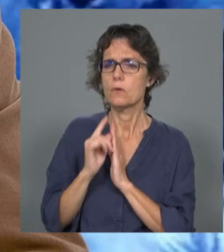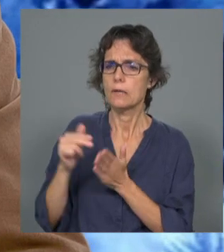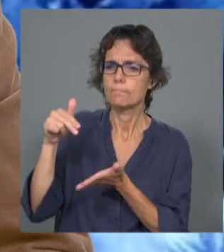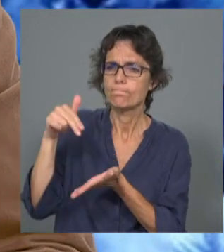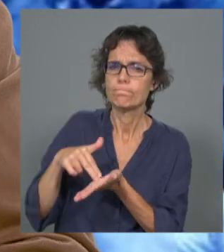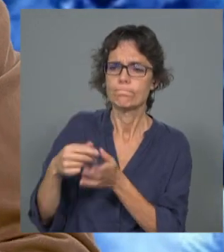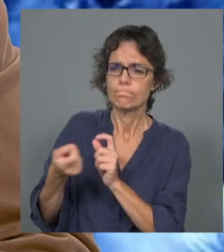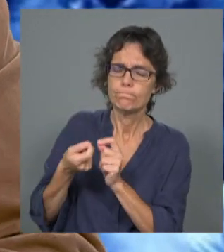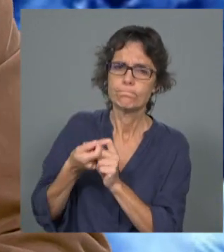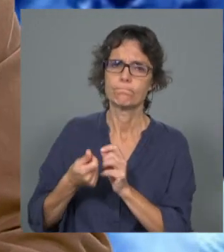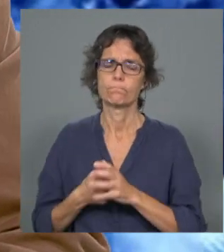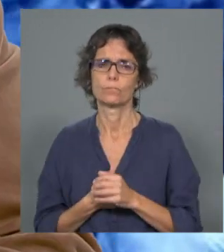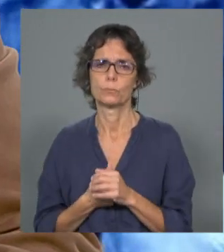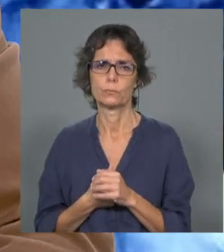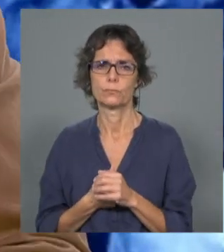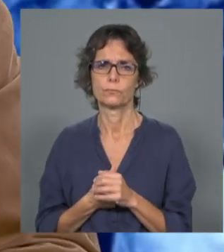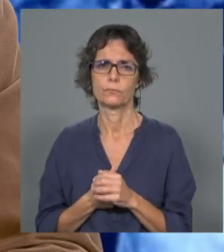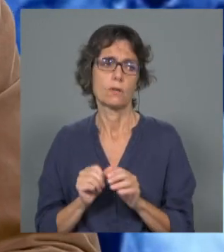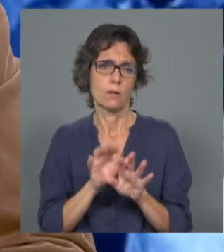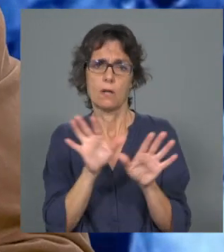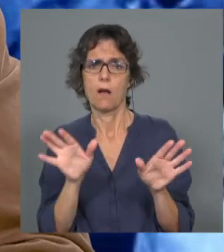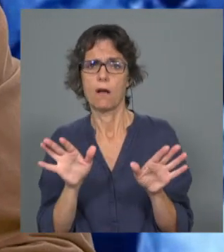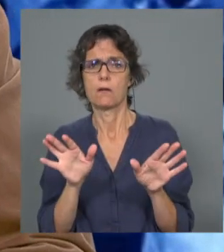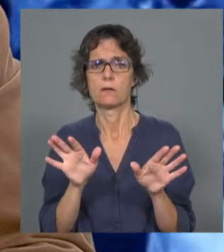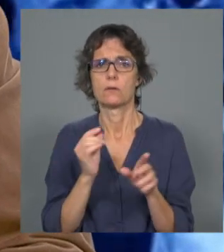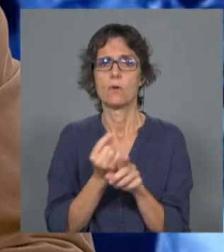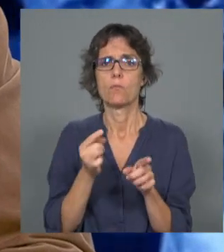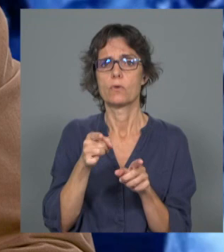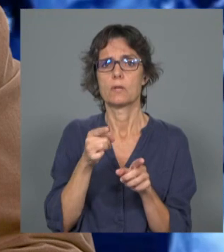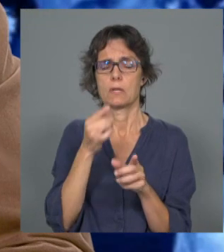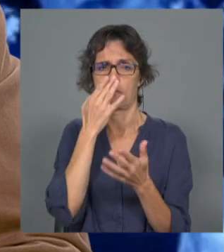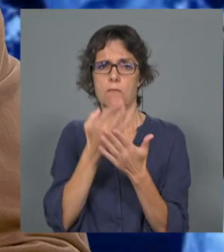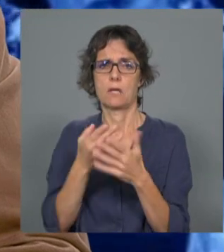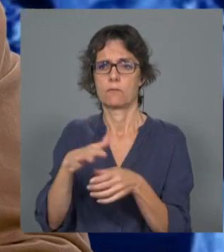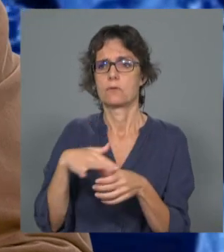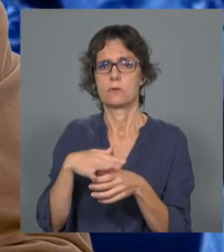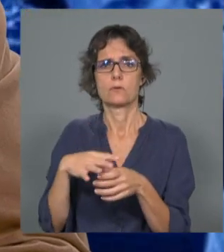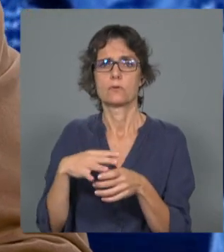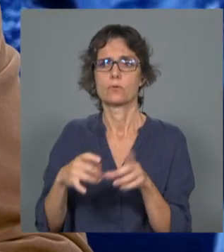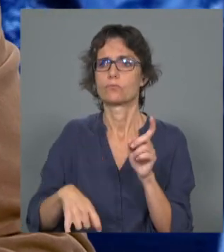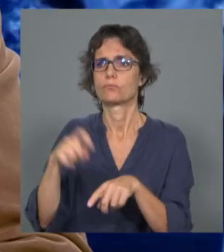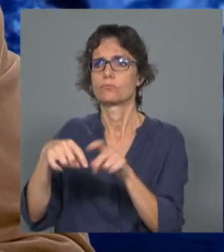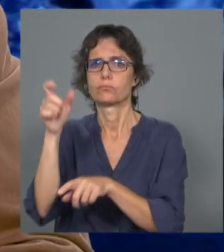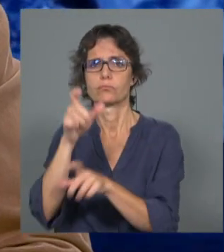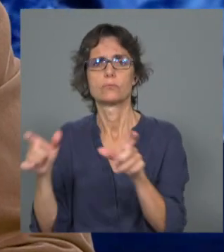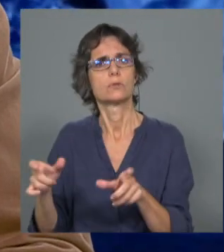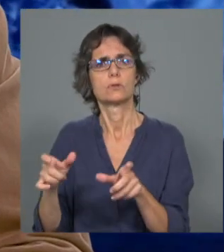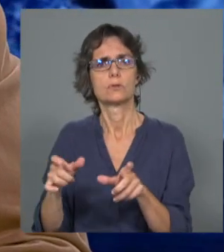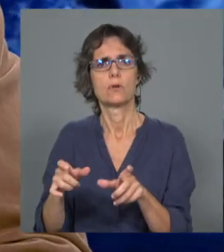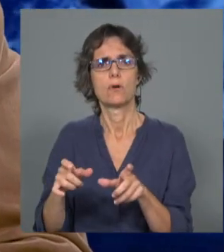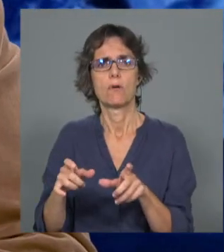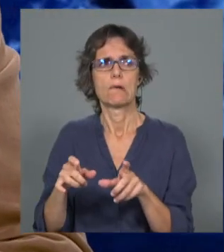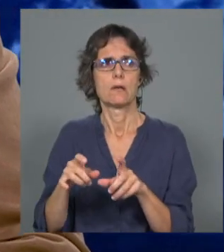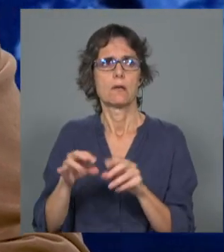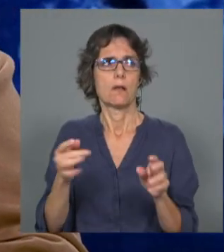proximidade? Sim, com certeza, uma vez que é uma situação de refugiados como não houve desde a Segunda Guerra. Possivelmente